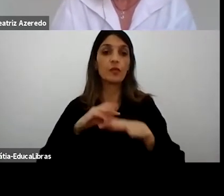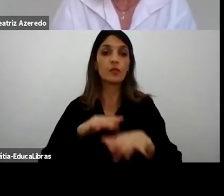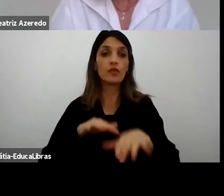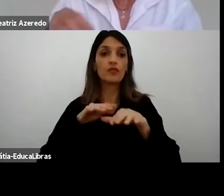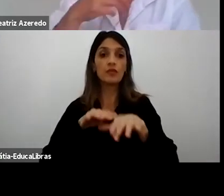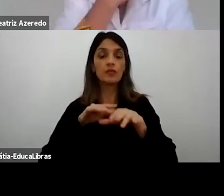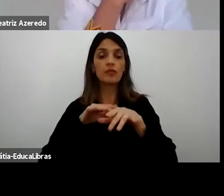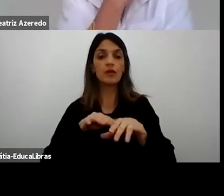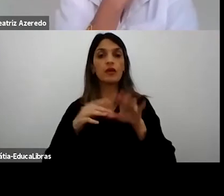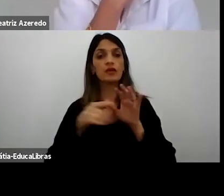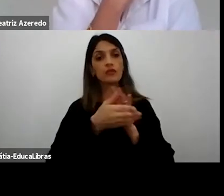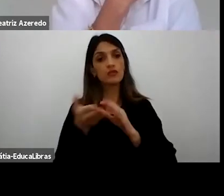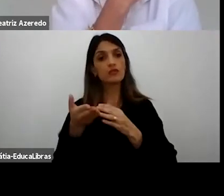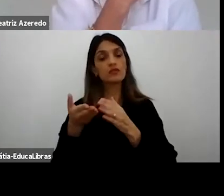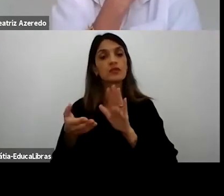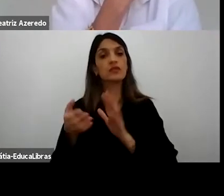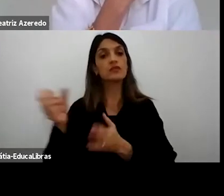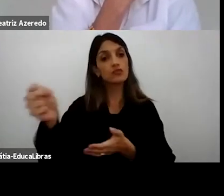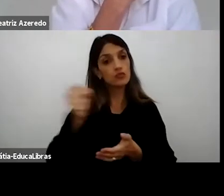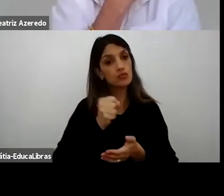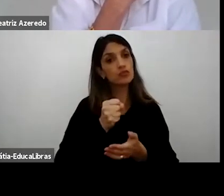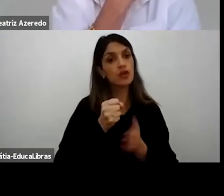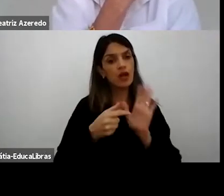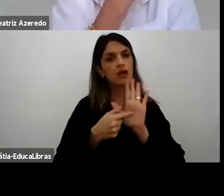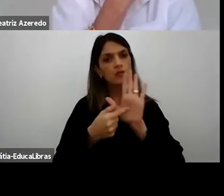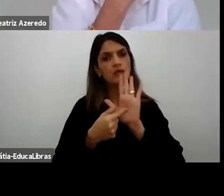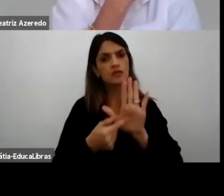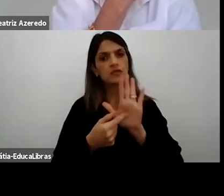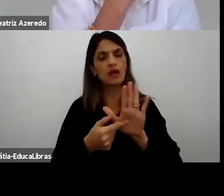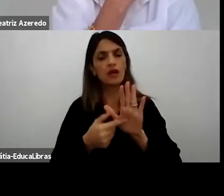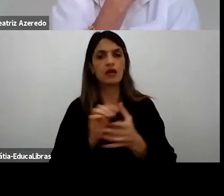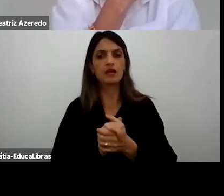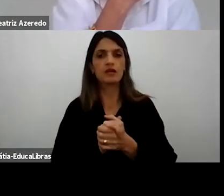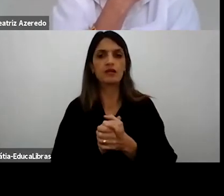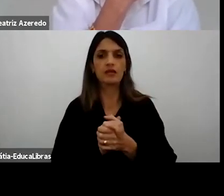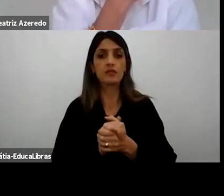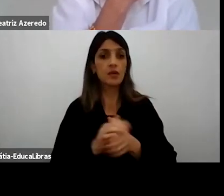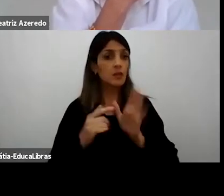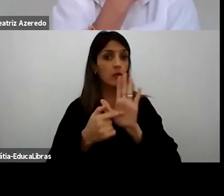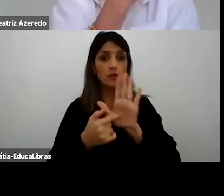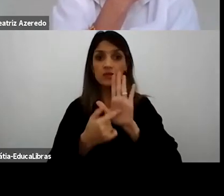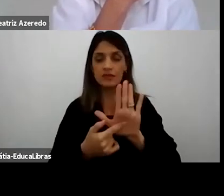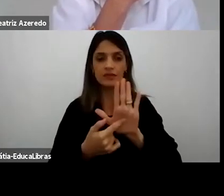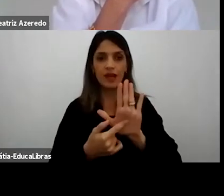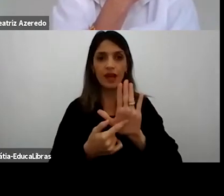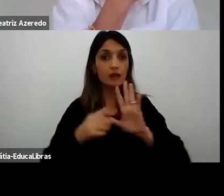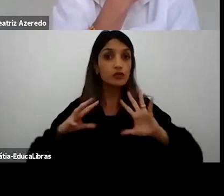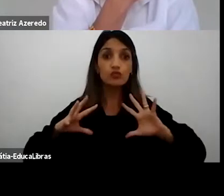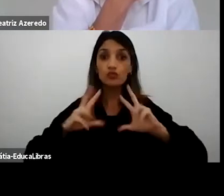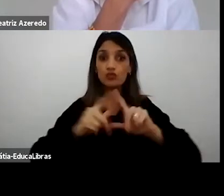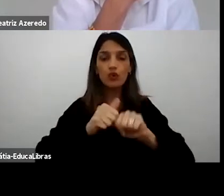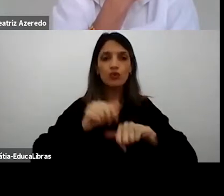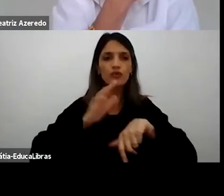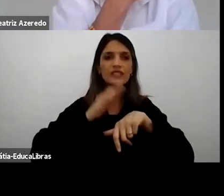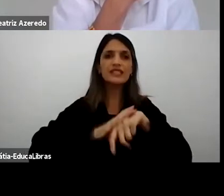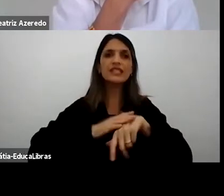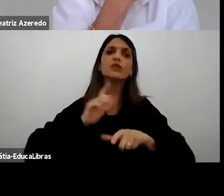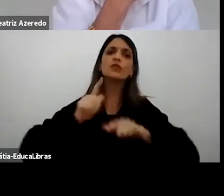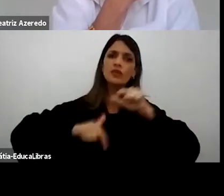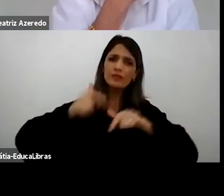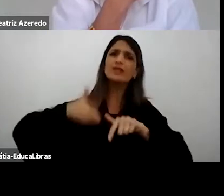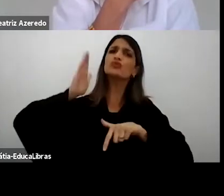trouxeram, dele trazer um pouco de concretude para tudo isso que já está todo mundo fazendo e inspirar outras